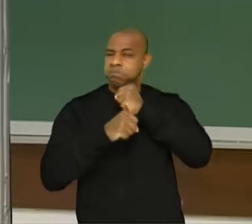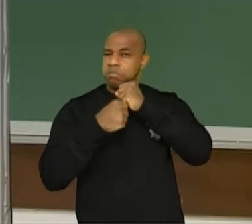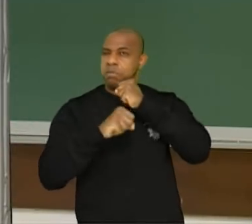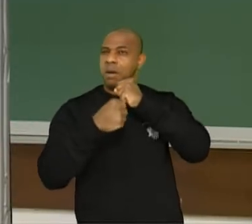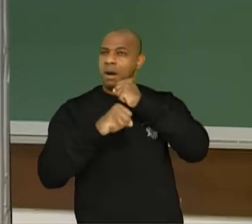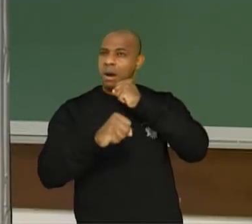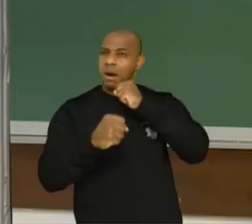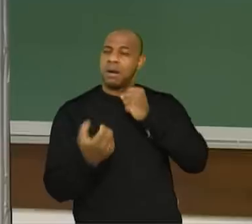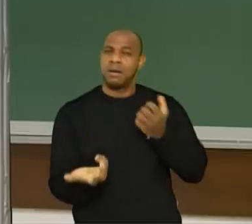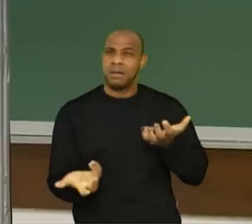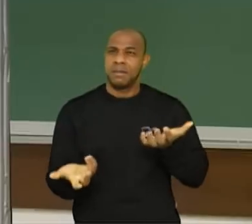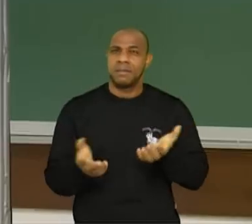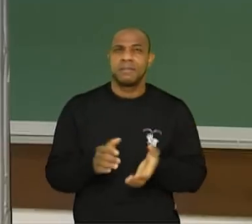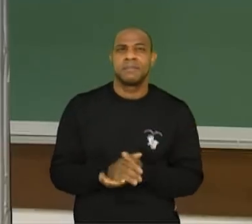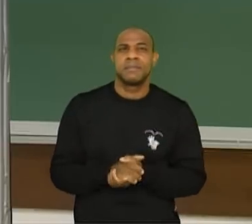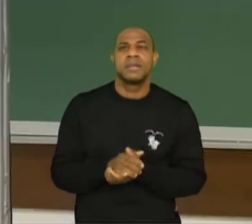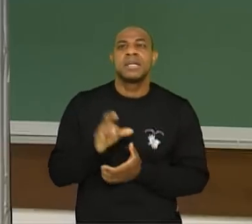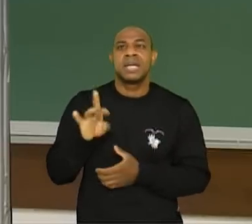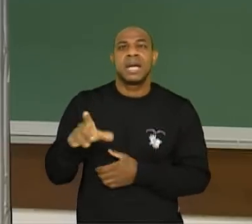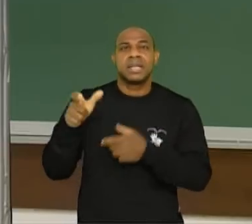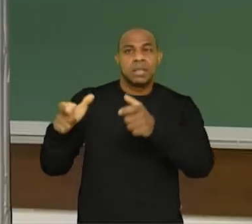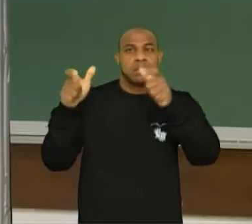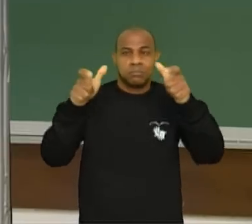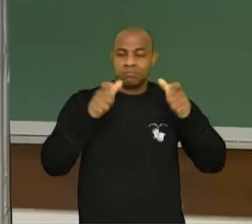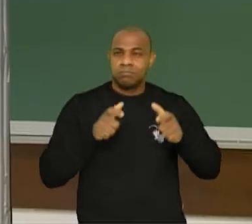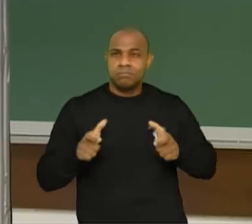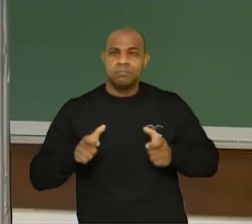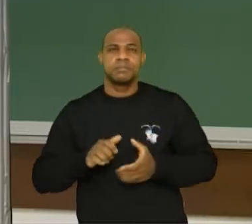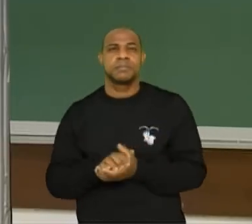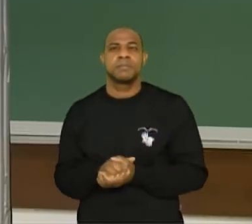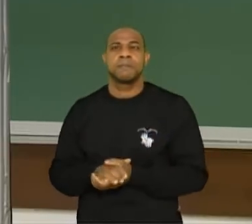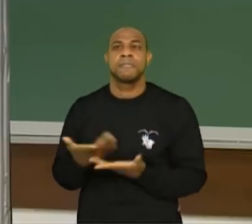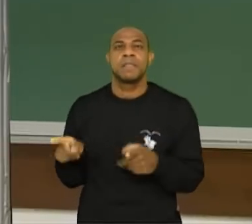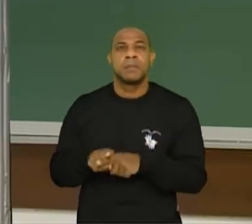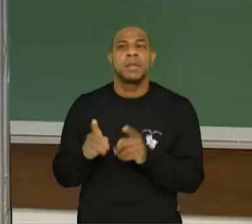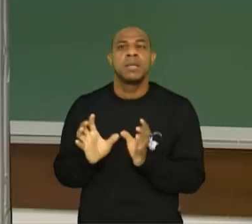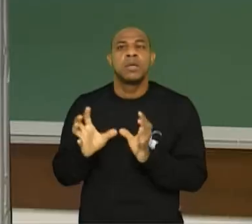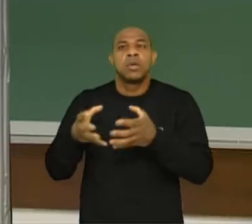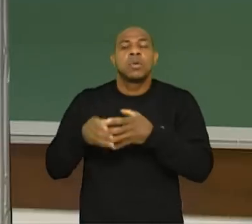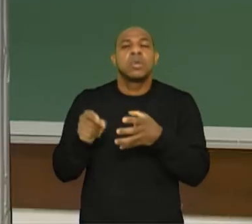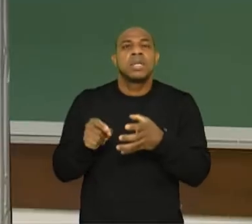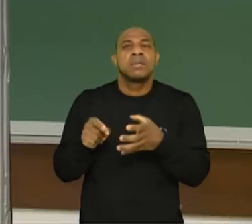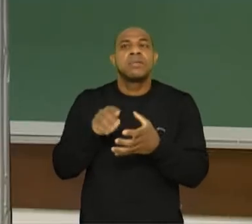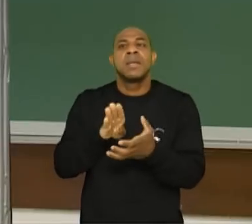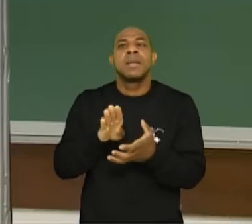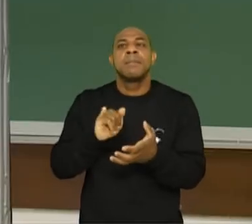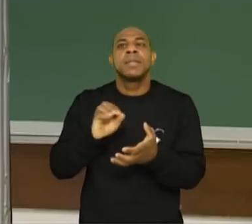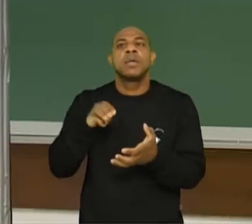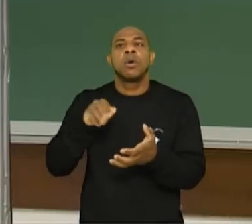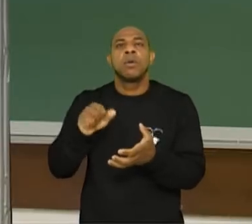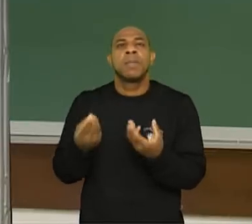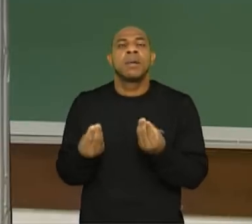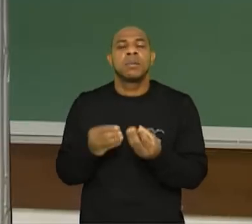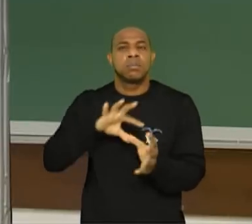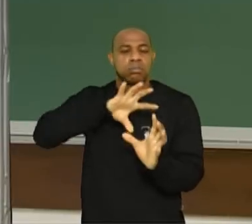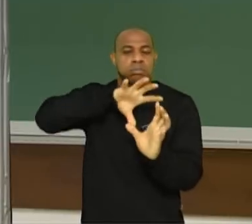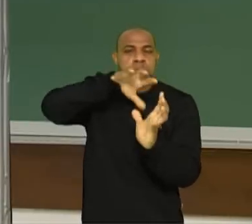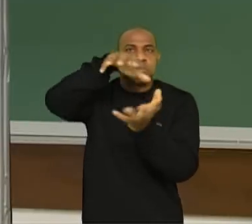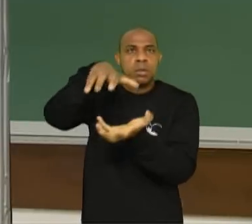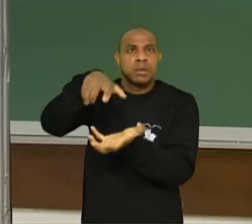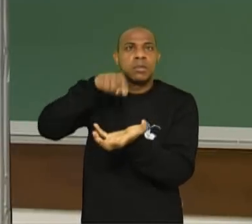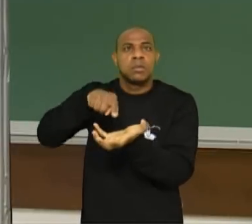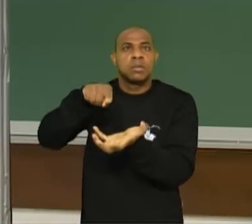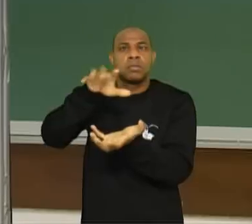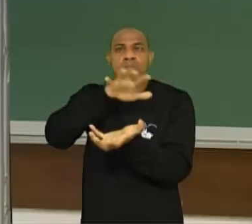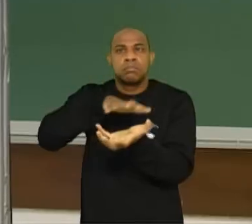Com particularidades em cada pedaço dele, né? E o conjunto de todos esses biomas no planeta Terra, de um modo geral, é o